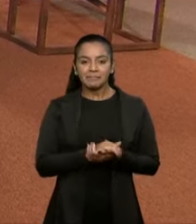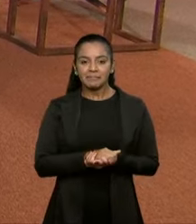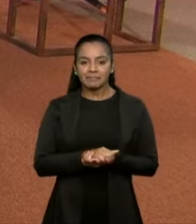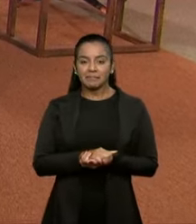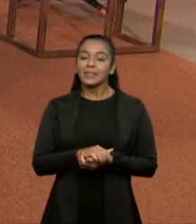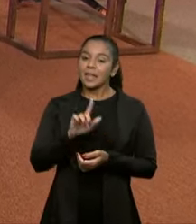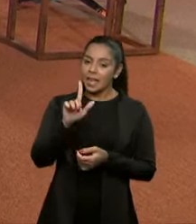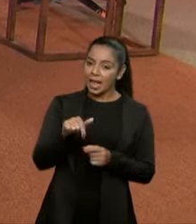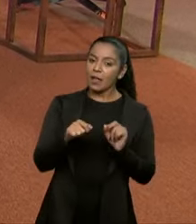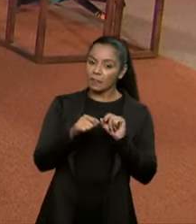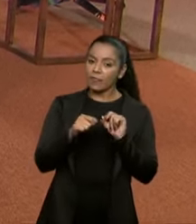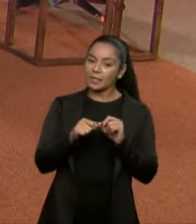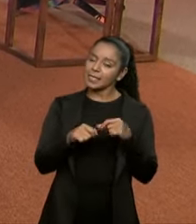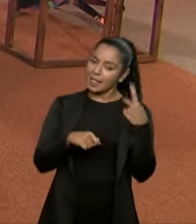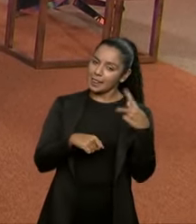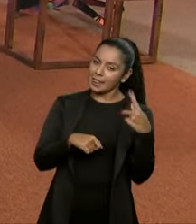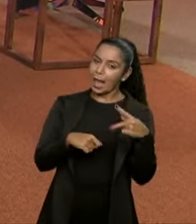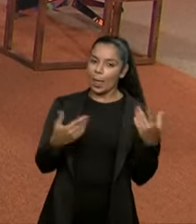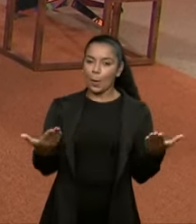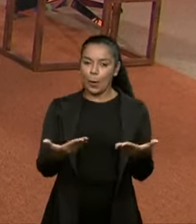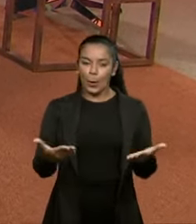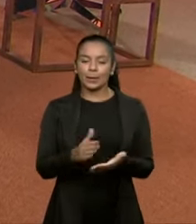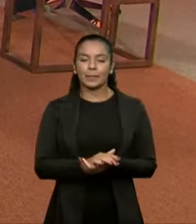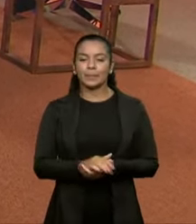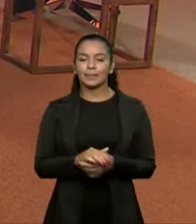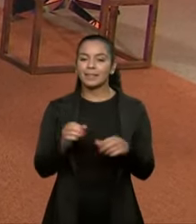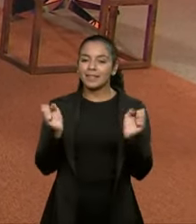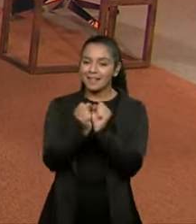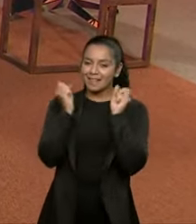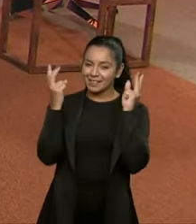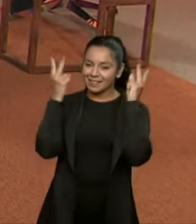É, eu vou fazer a dela agora. Nessa.